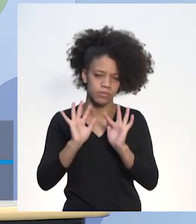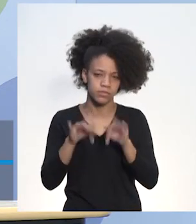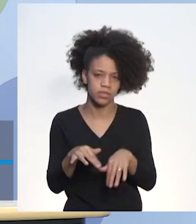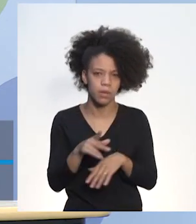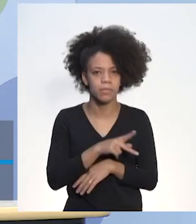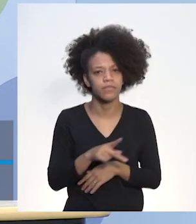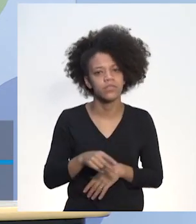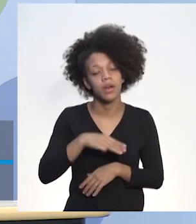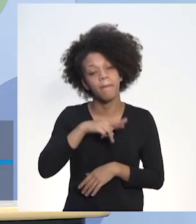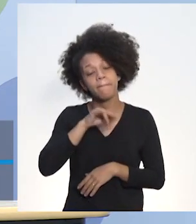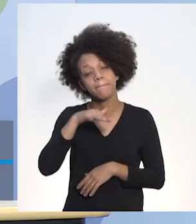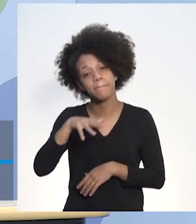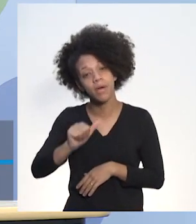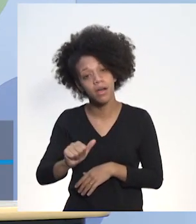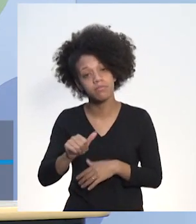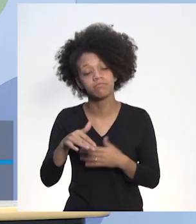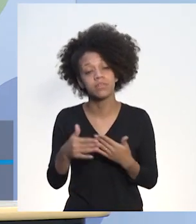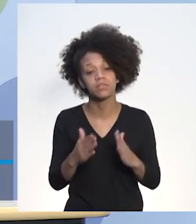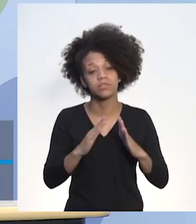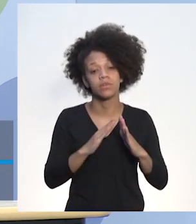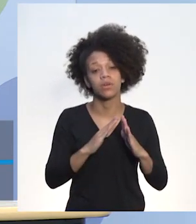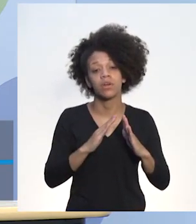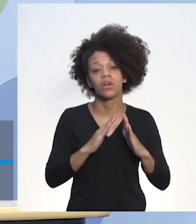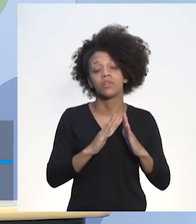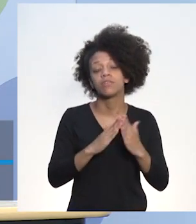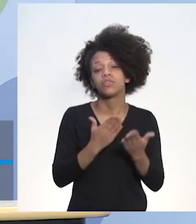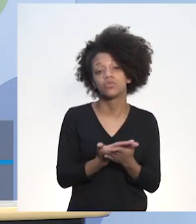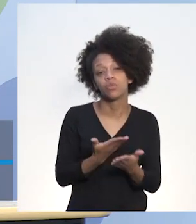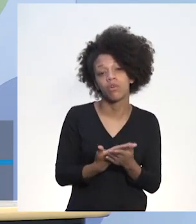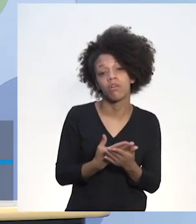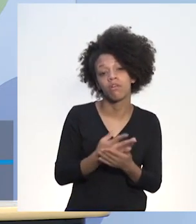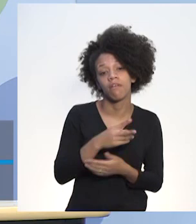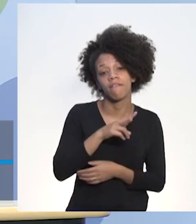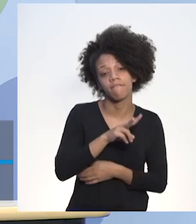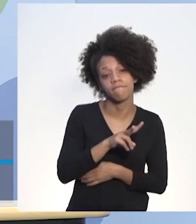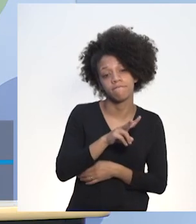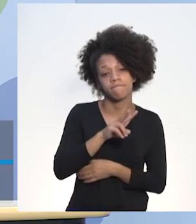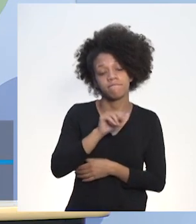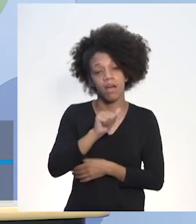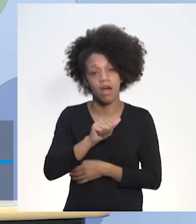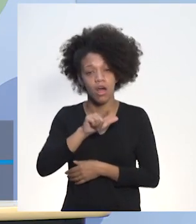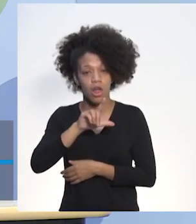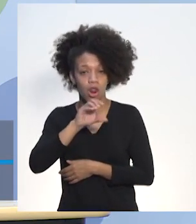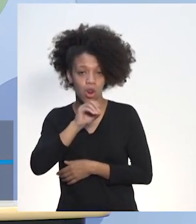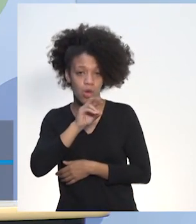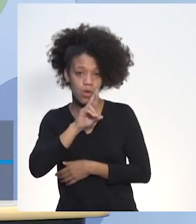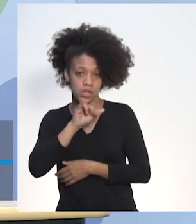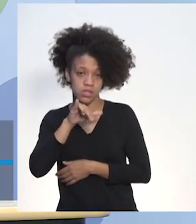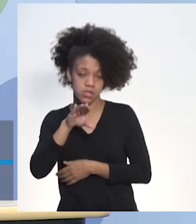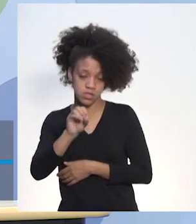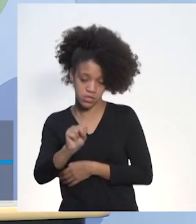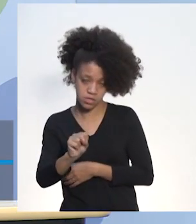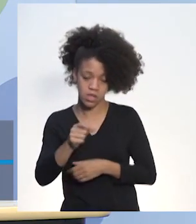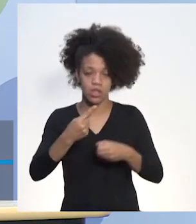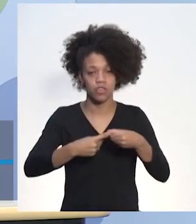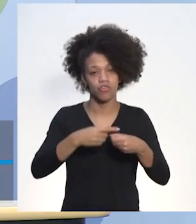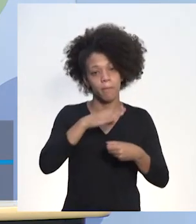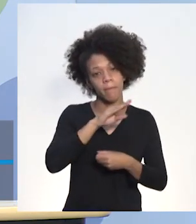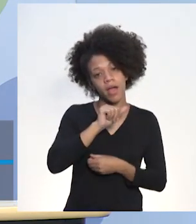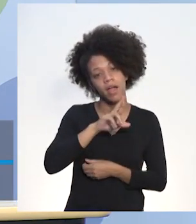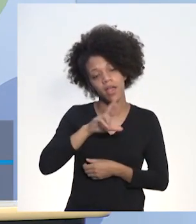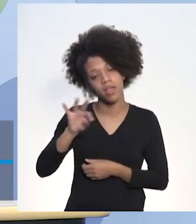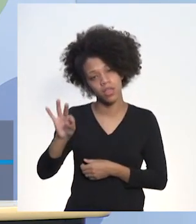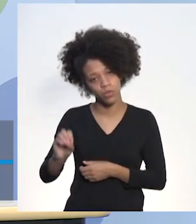professora Márcia, o Thales, lá do 8º B da escola Valois Cortese de Barretos, respondeu